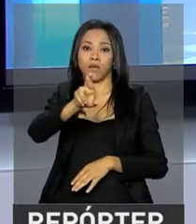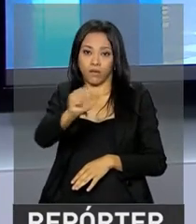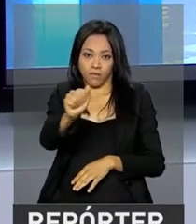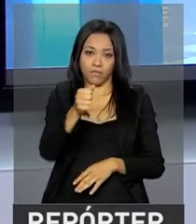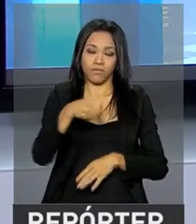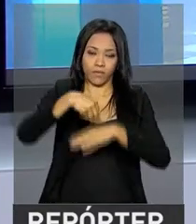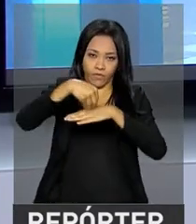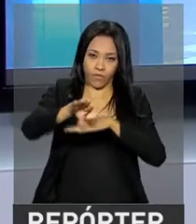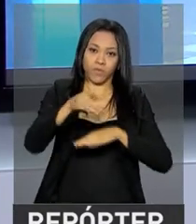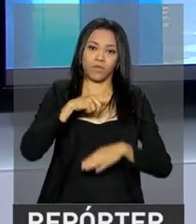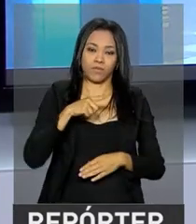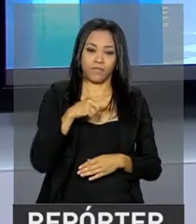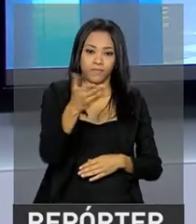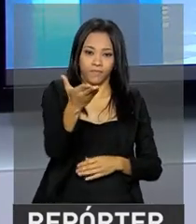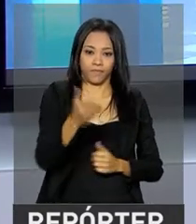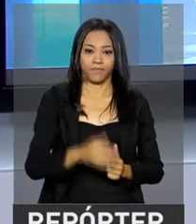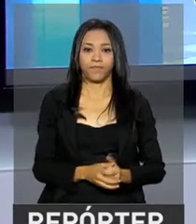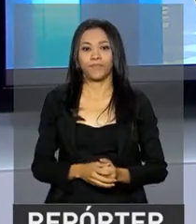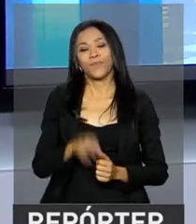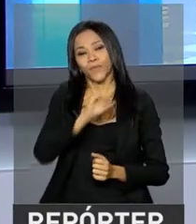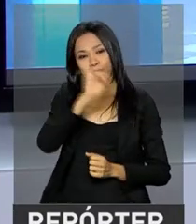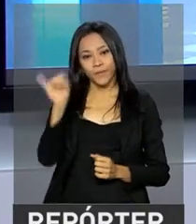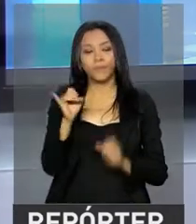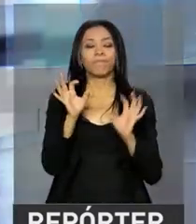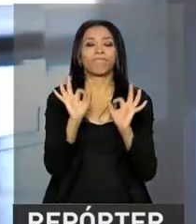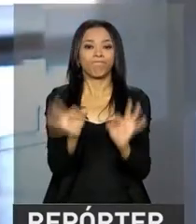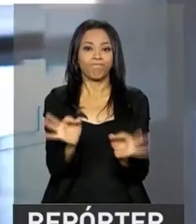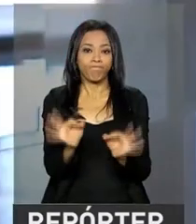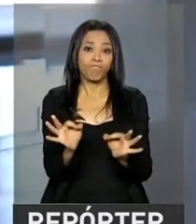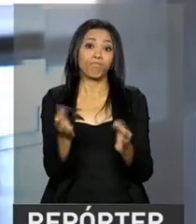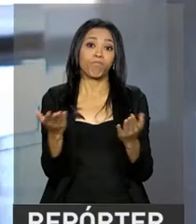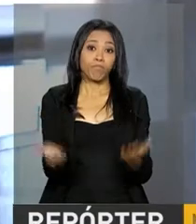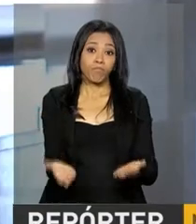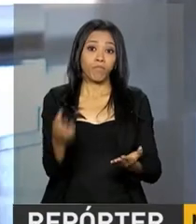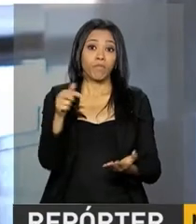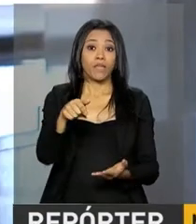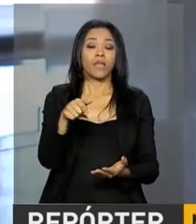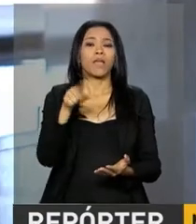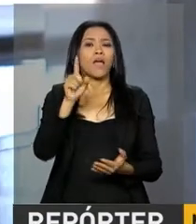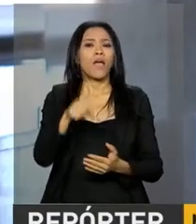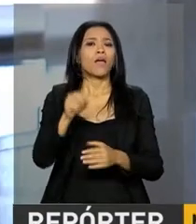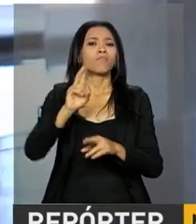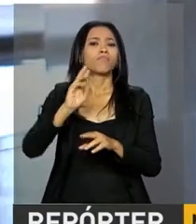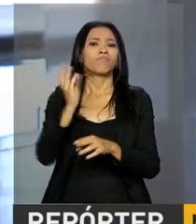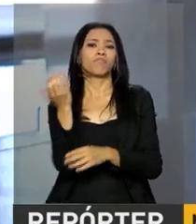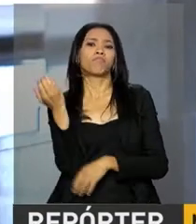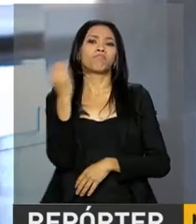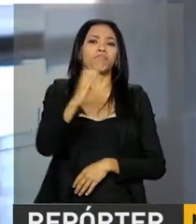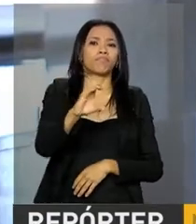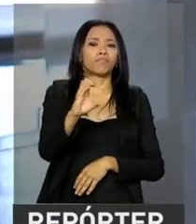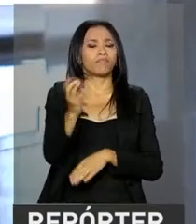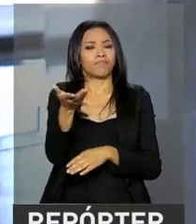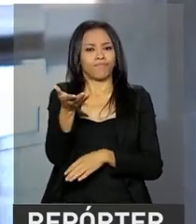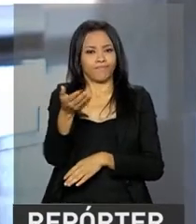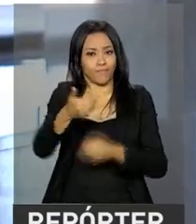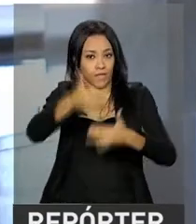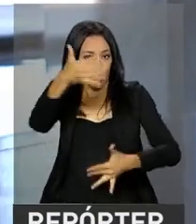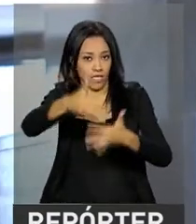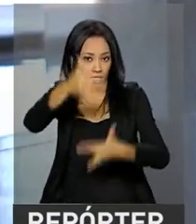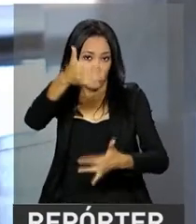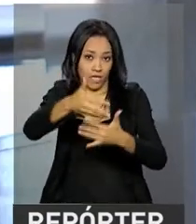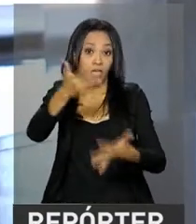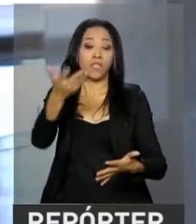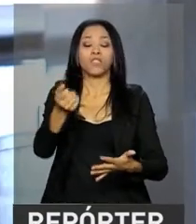embora o leandro é isso mesmo olha por meio de um vídeo publicado nas redes sociais o presidente